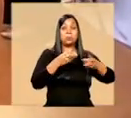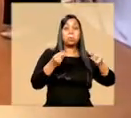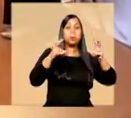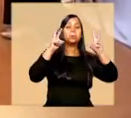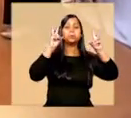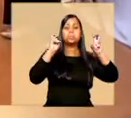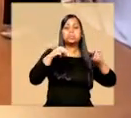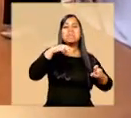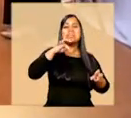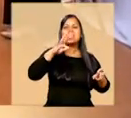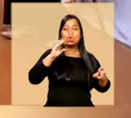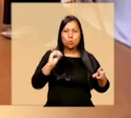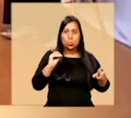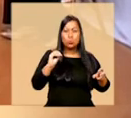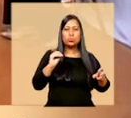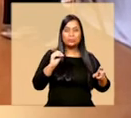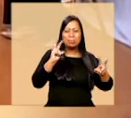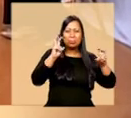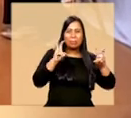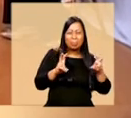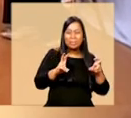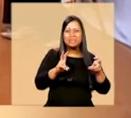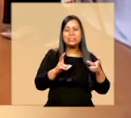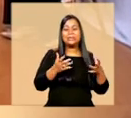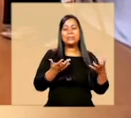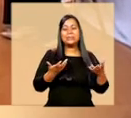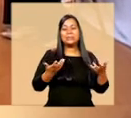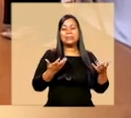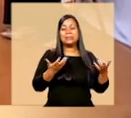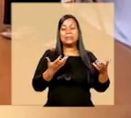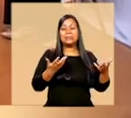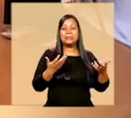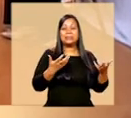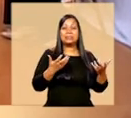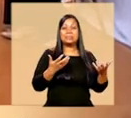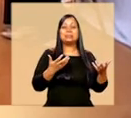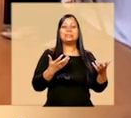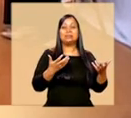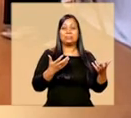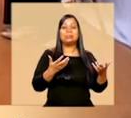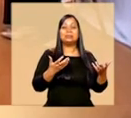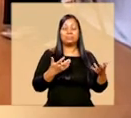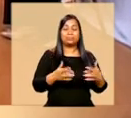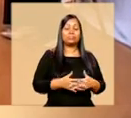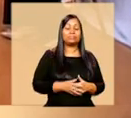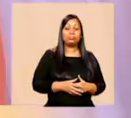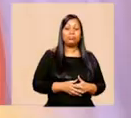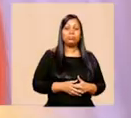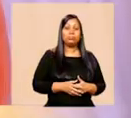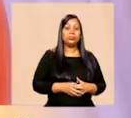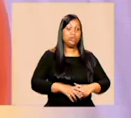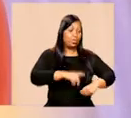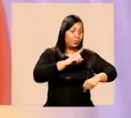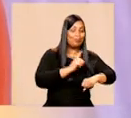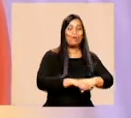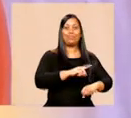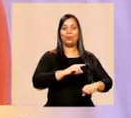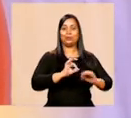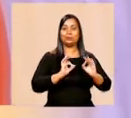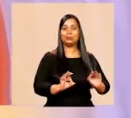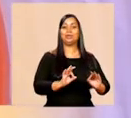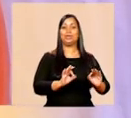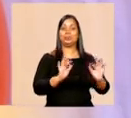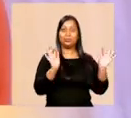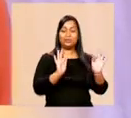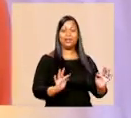Tem muitos mitos que envolvem. Sim. E aí e tem que ser numa sequência. Não temos um